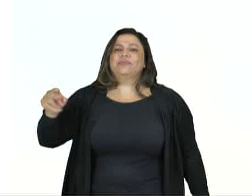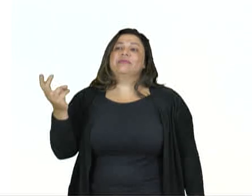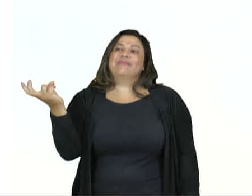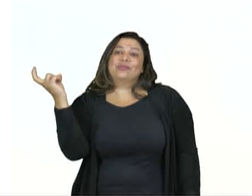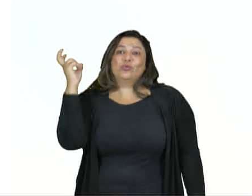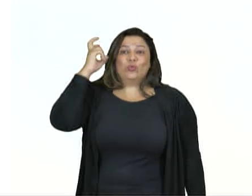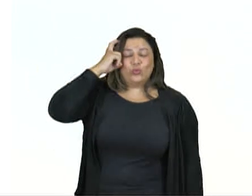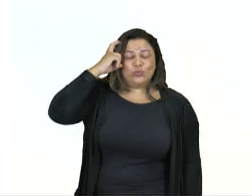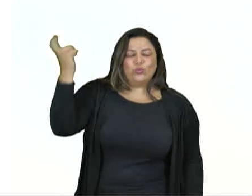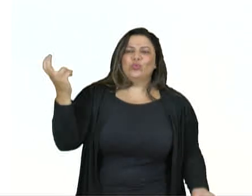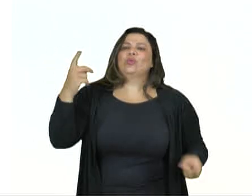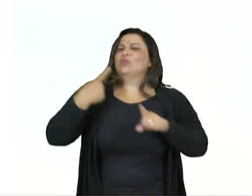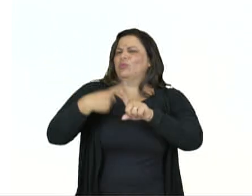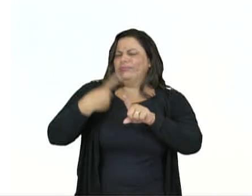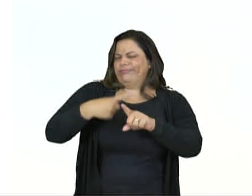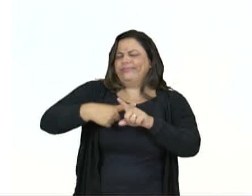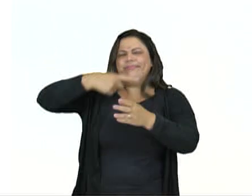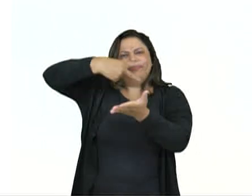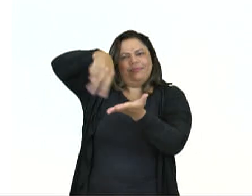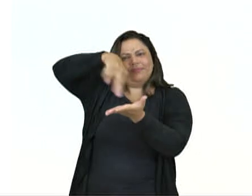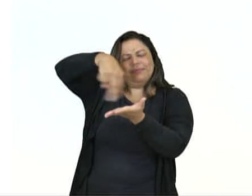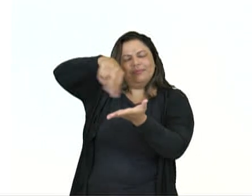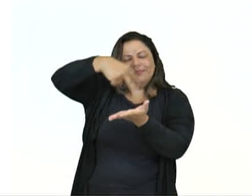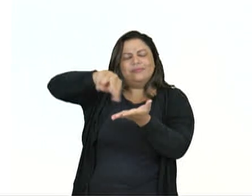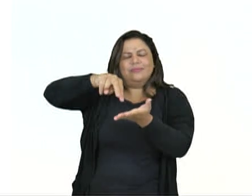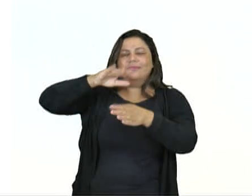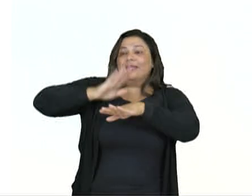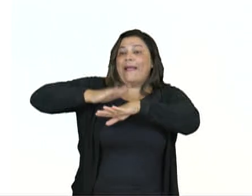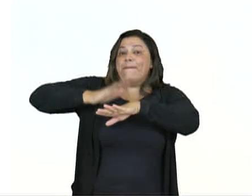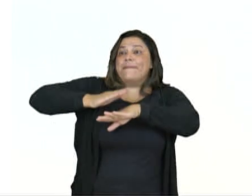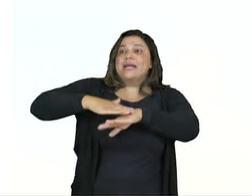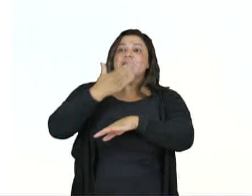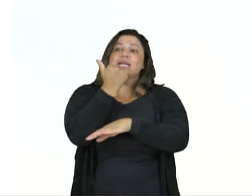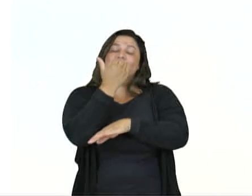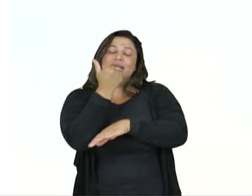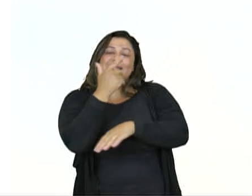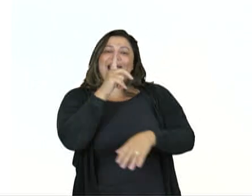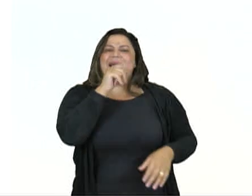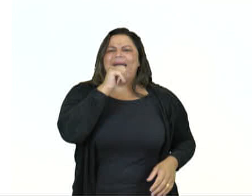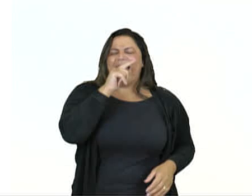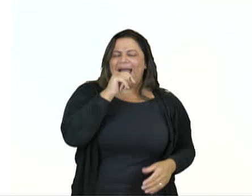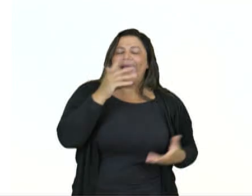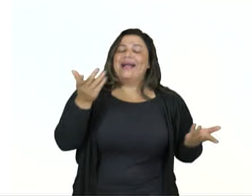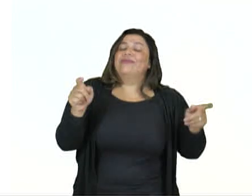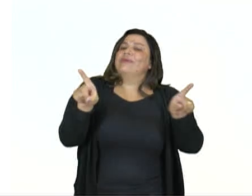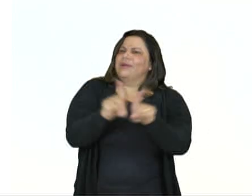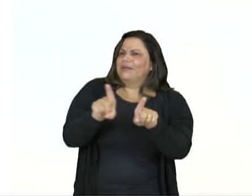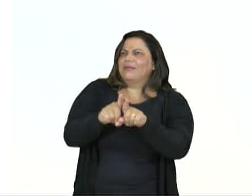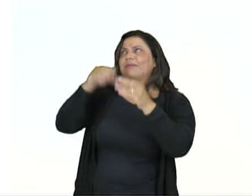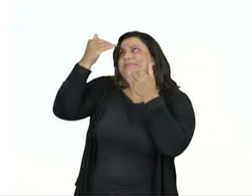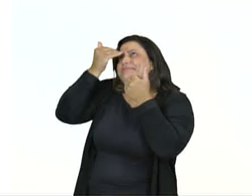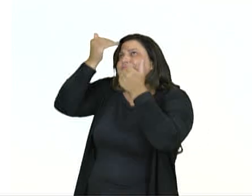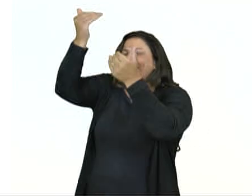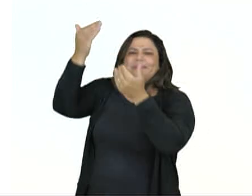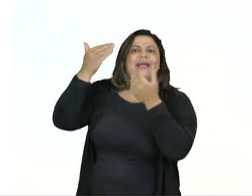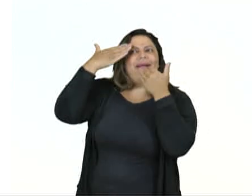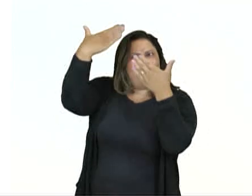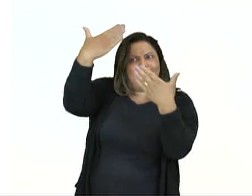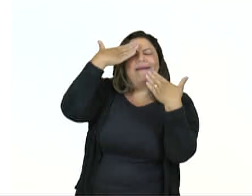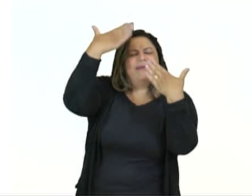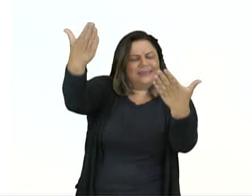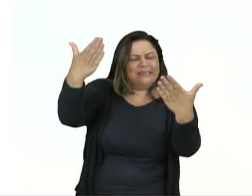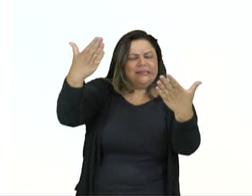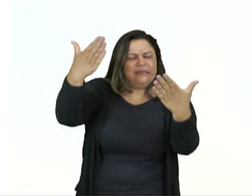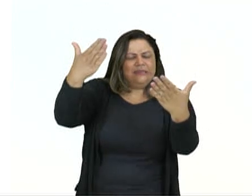natureza, em busca de mais alimentos, água e também em forma de agradecimento. A dança era quase um